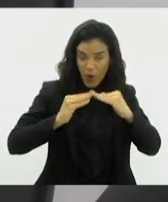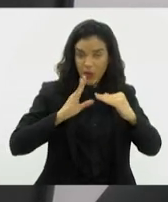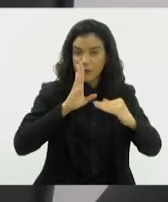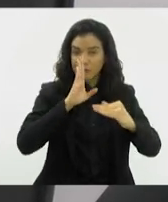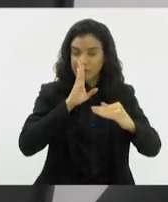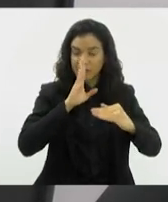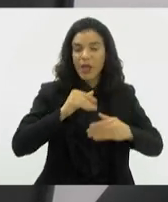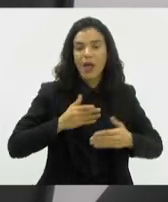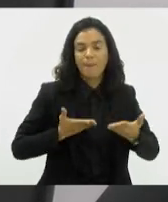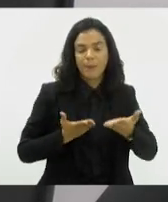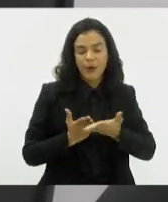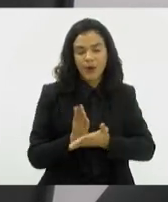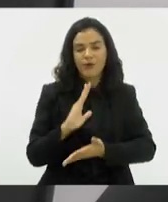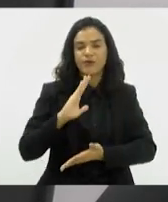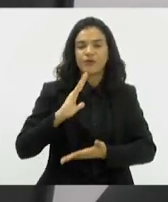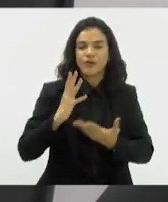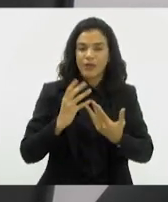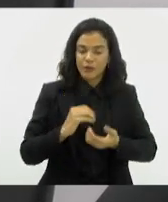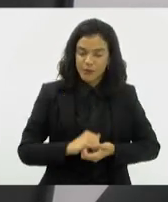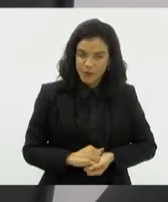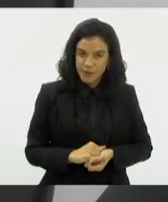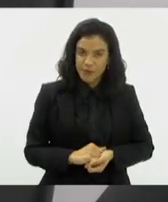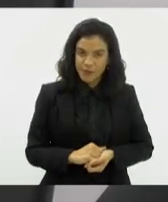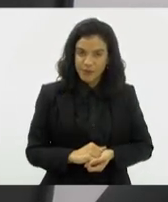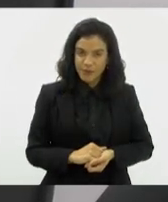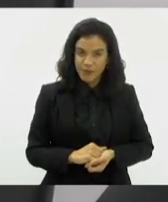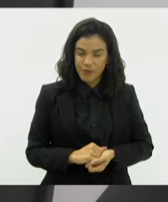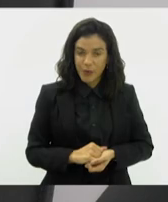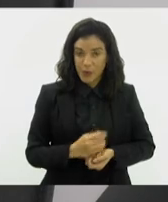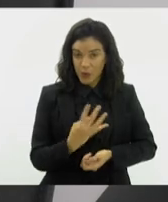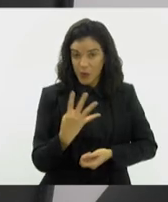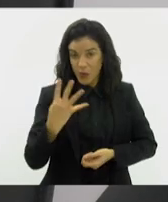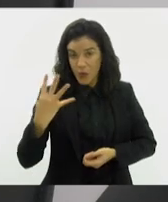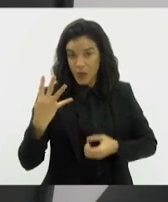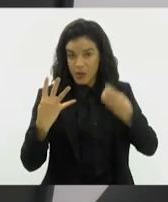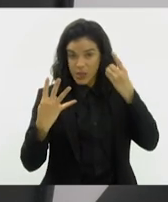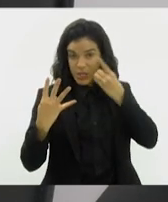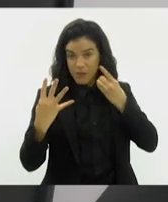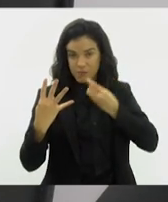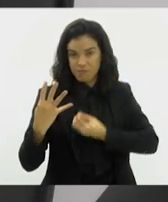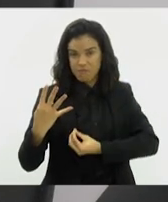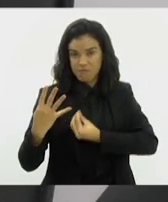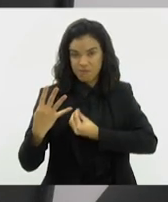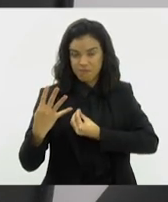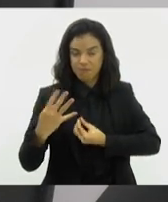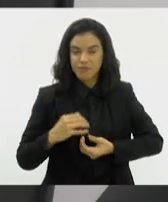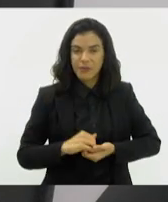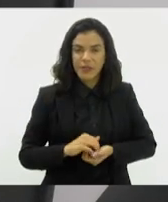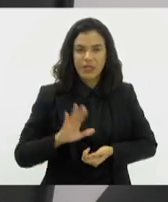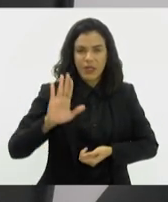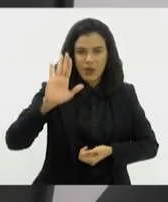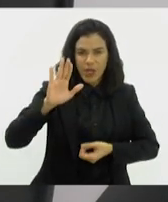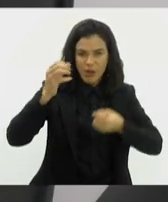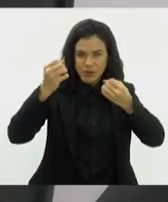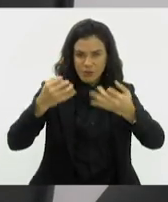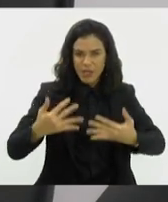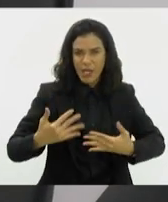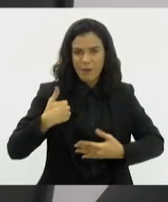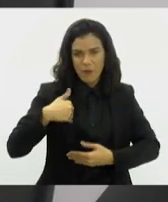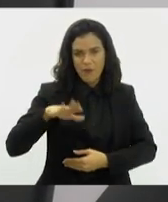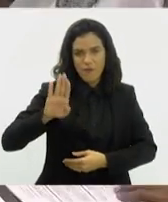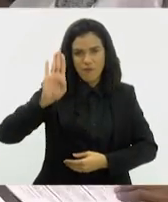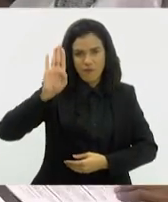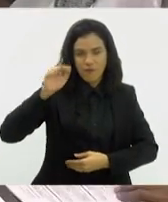estão. Aprovado pelos 4 deputados presentes. Declaração, presidente.